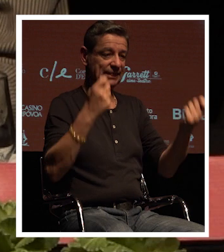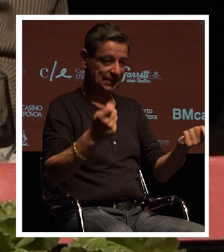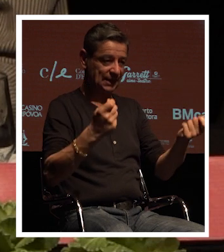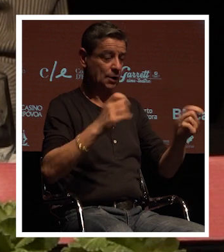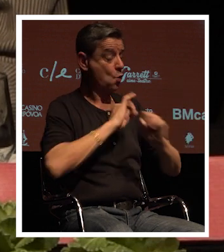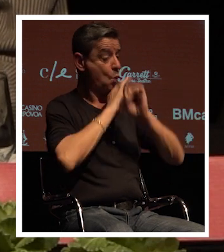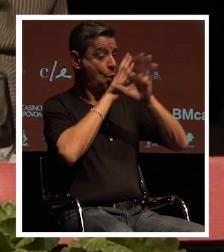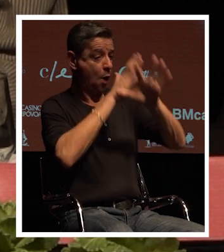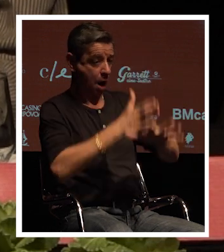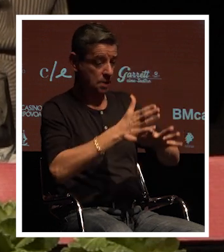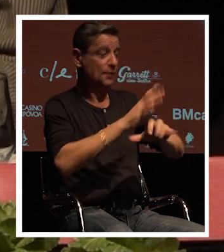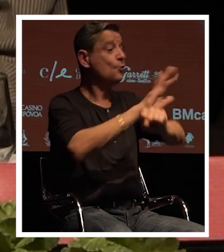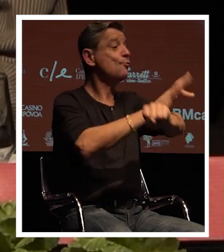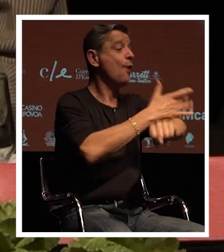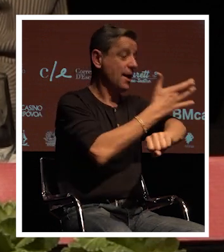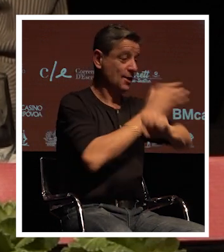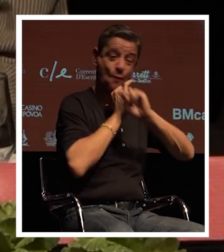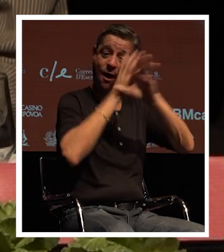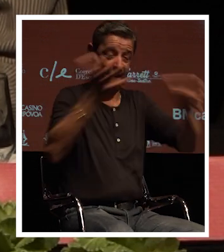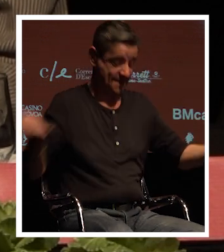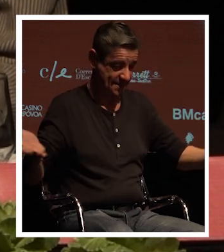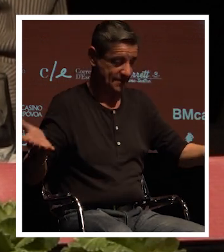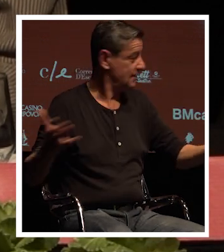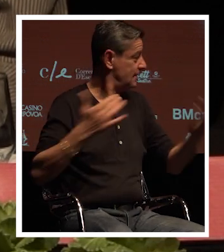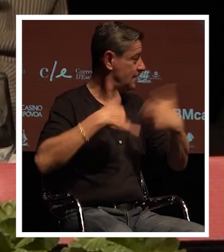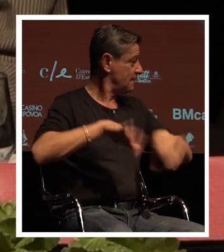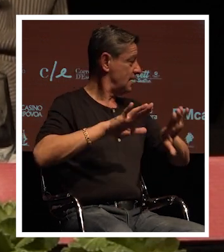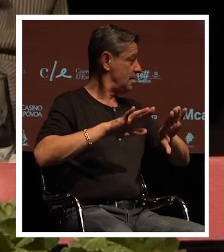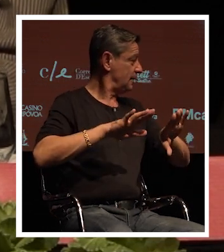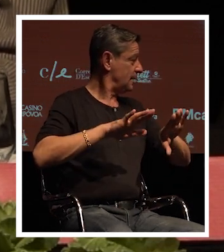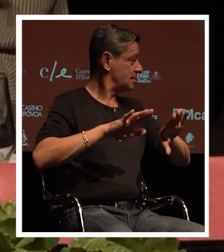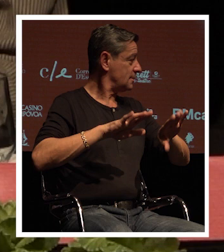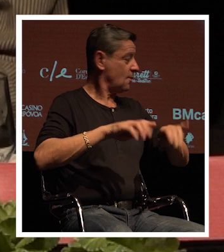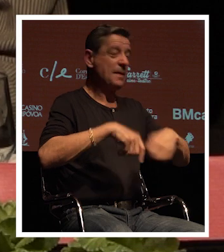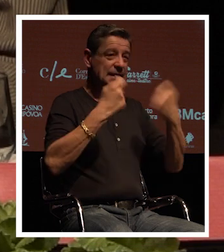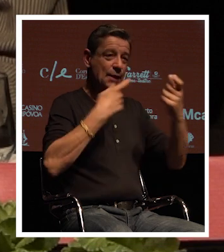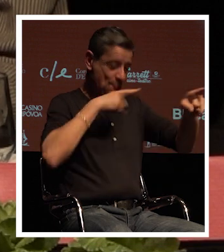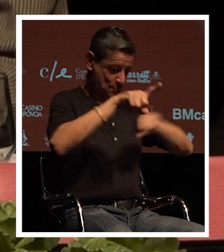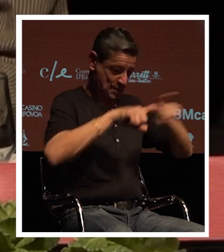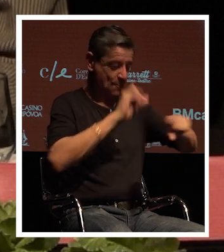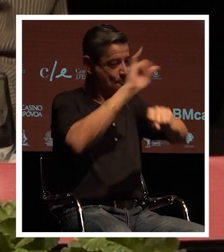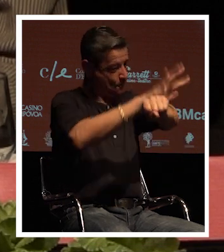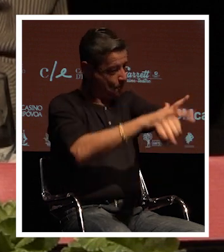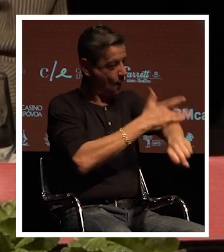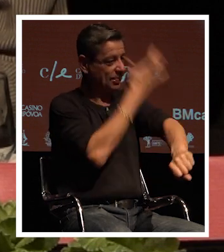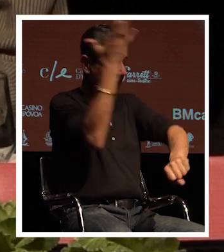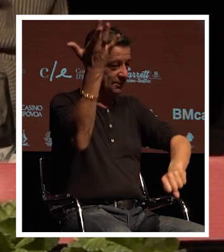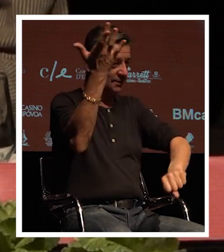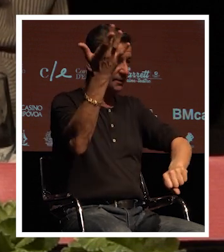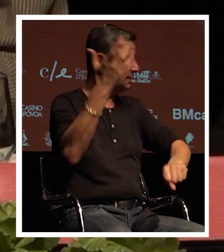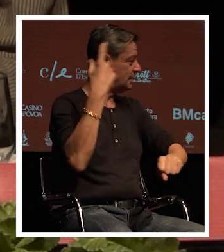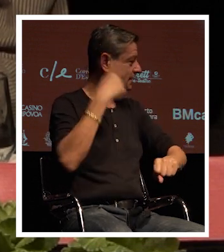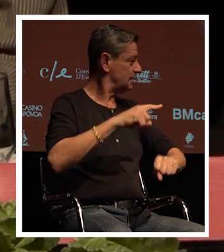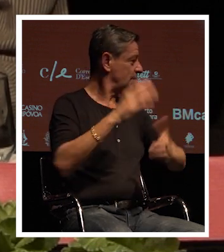inexistente dos Poetas eu se houvesse um partido dos Poetas eh que se chamasse